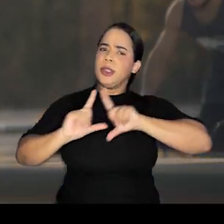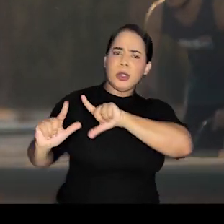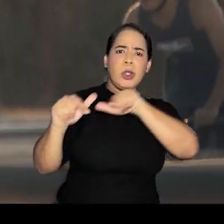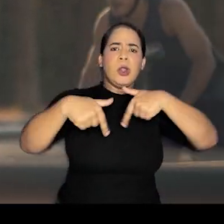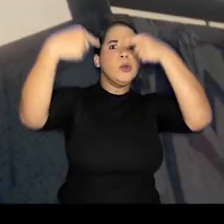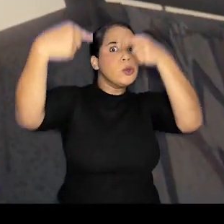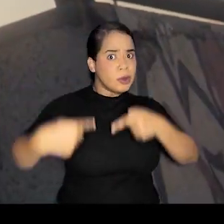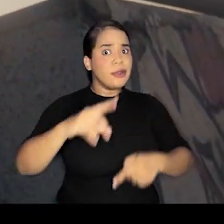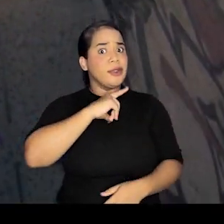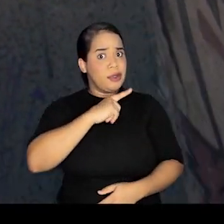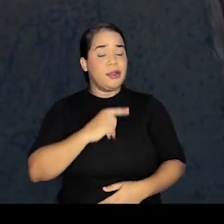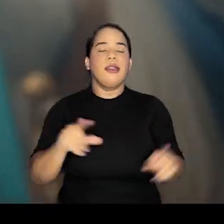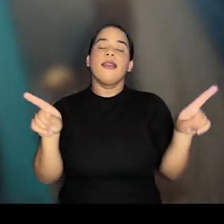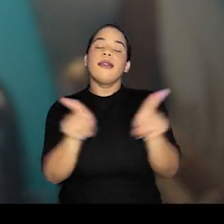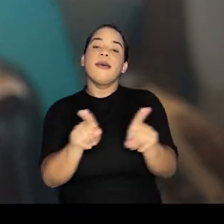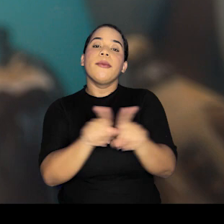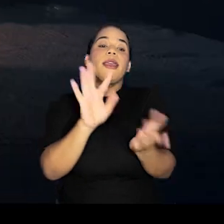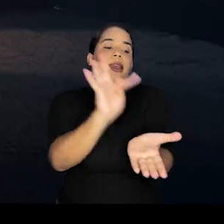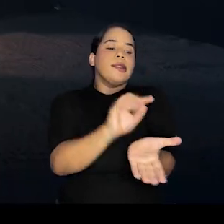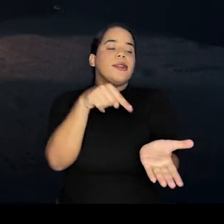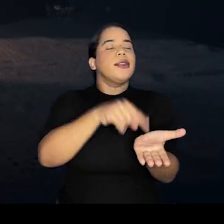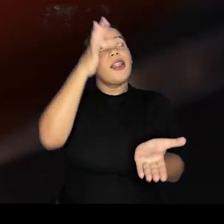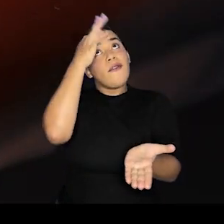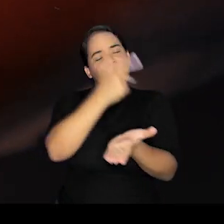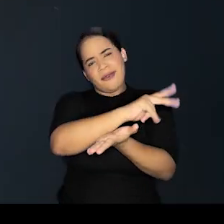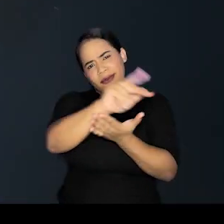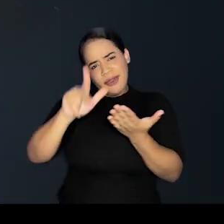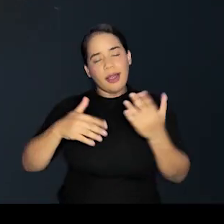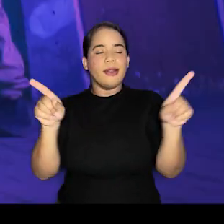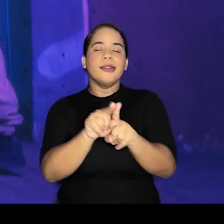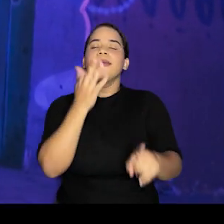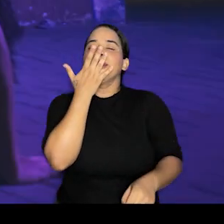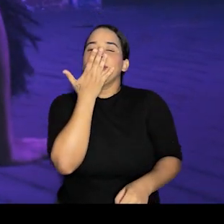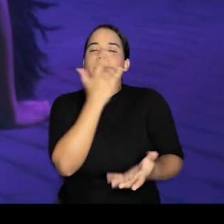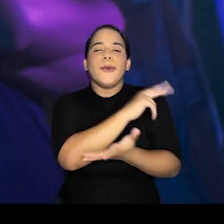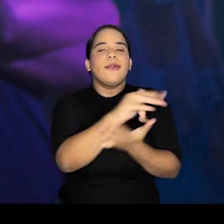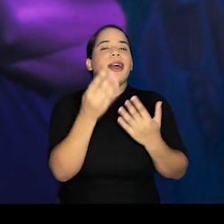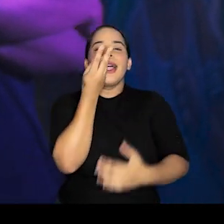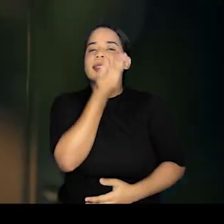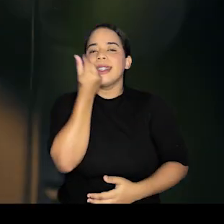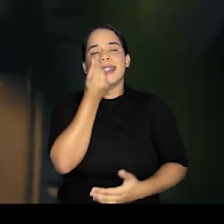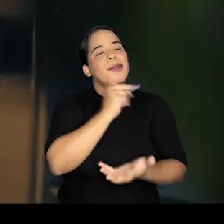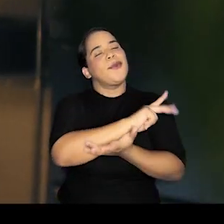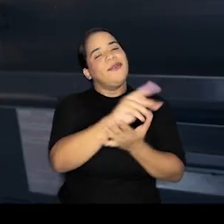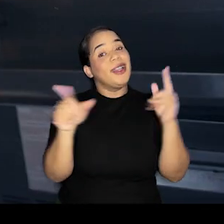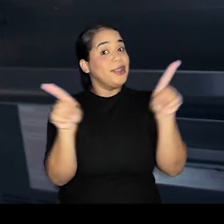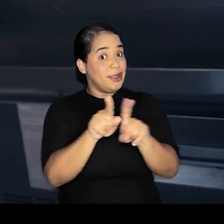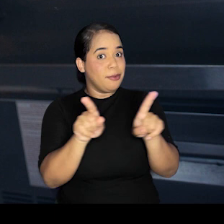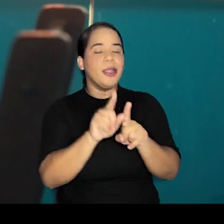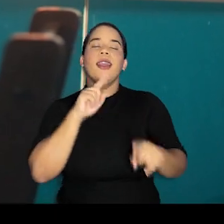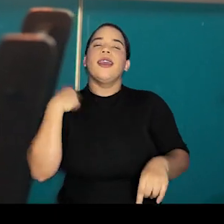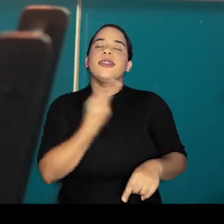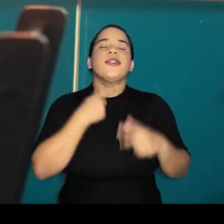se ergue desafiando a gravidade. Existe a Teresina das muitas fés, das muitas cores e sabores. A